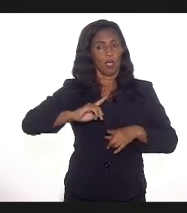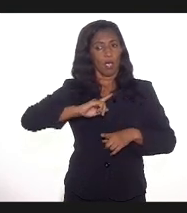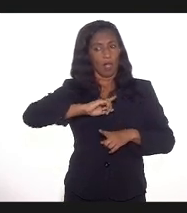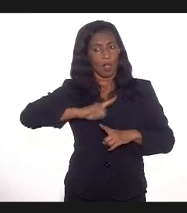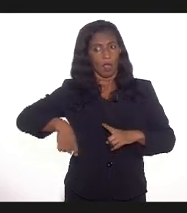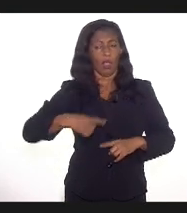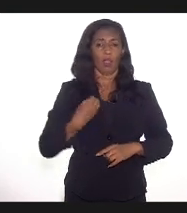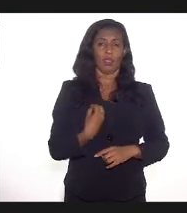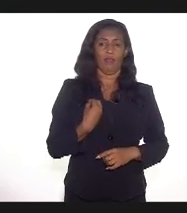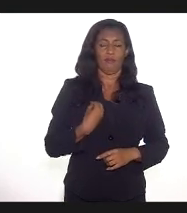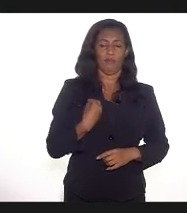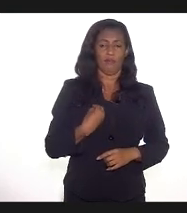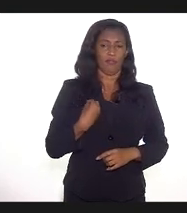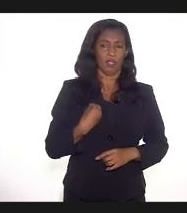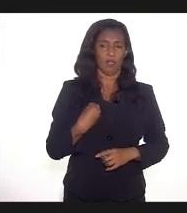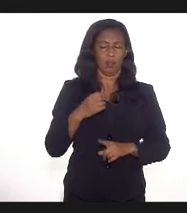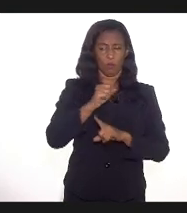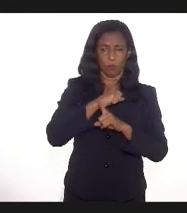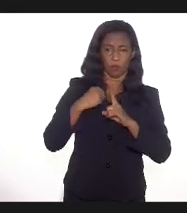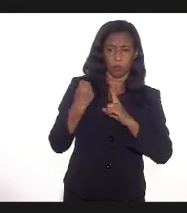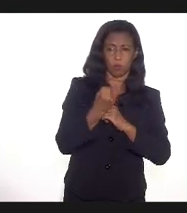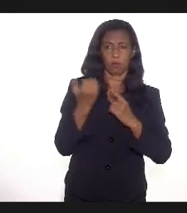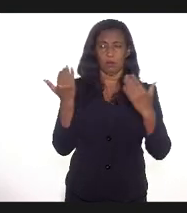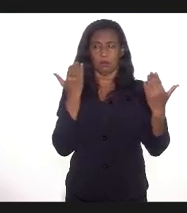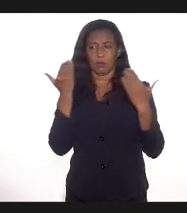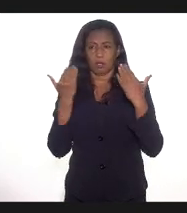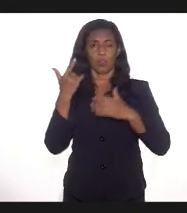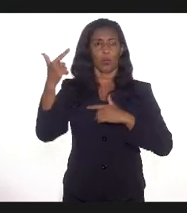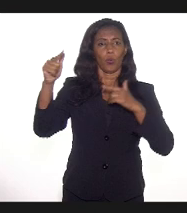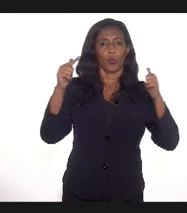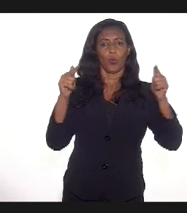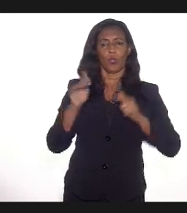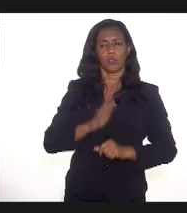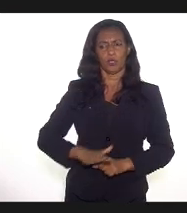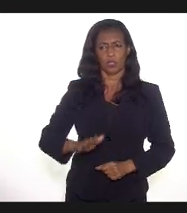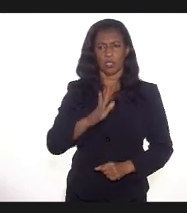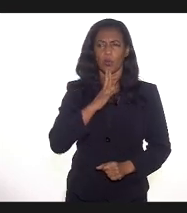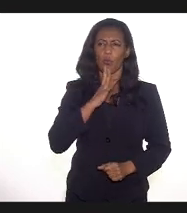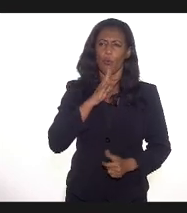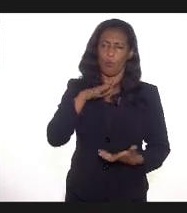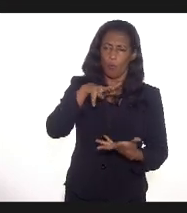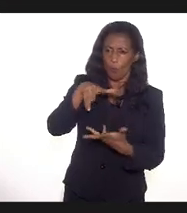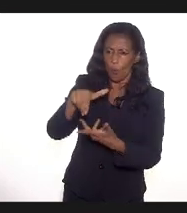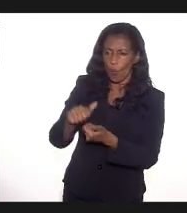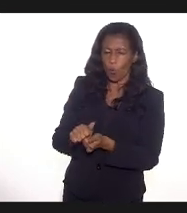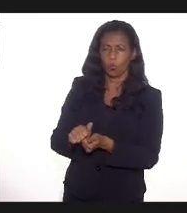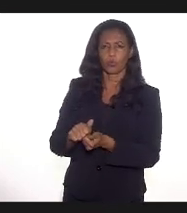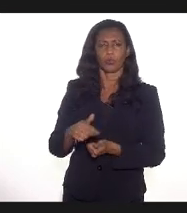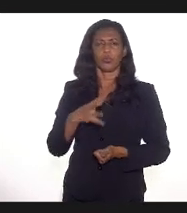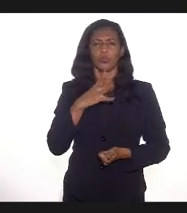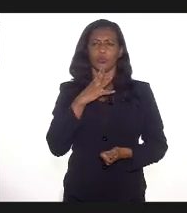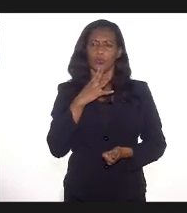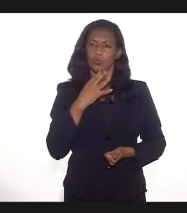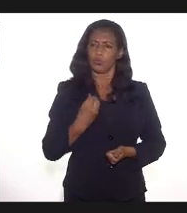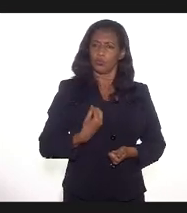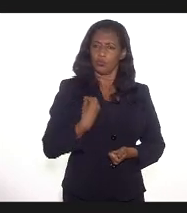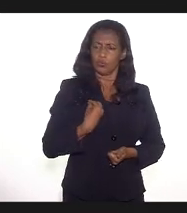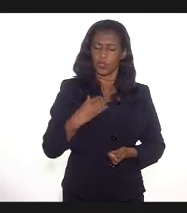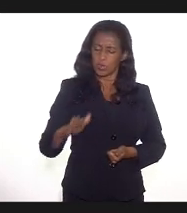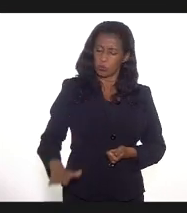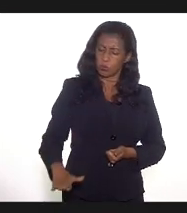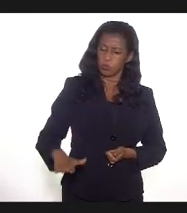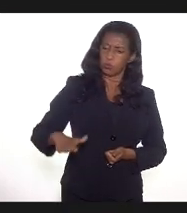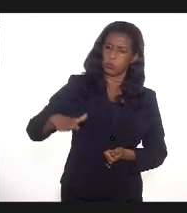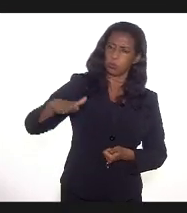da vida, da sociabilidade, da relação com outras crianças, de conhecer o mundo, de exercer a sua cidadania desde a